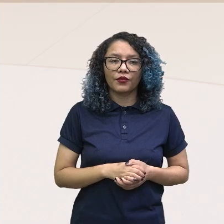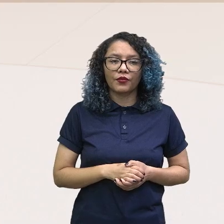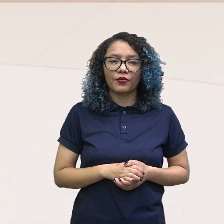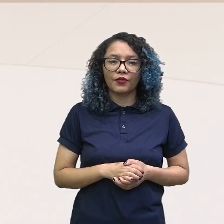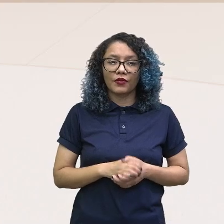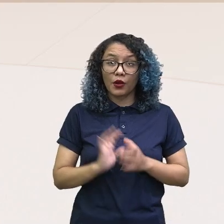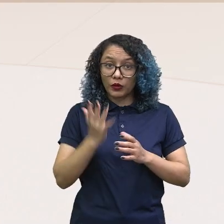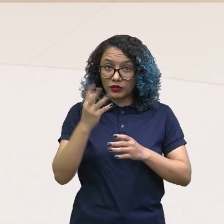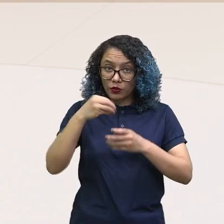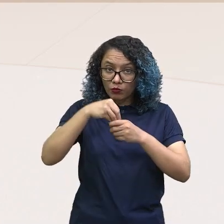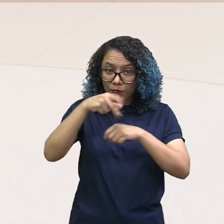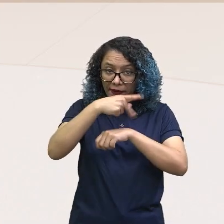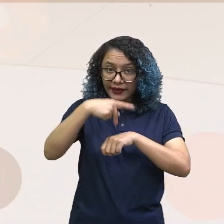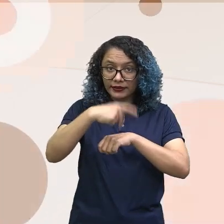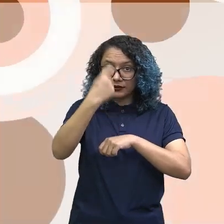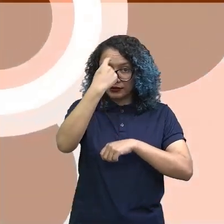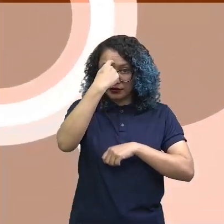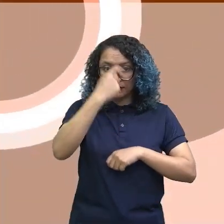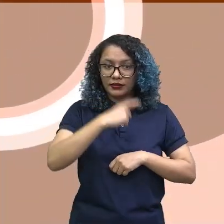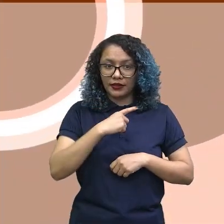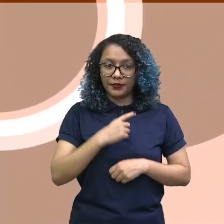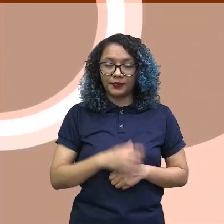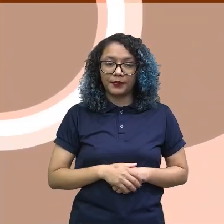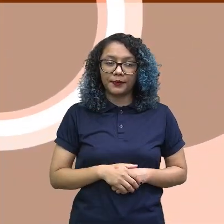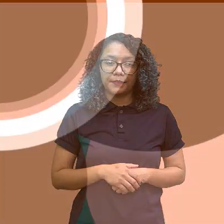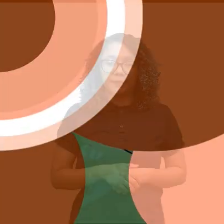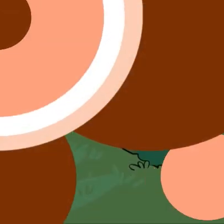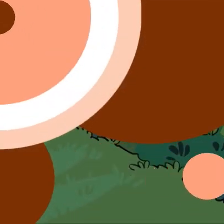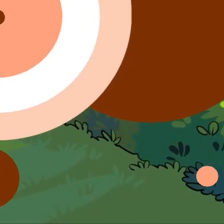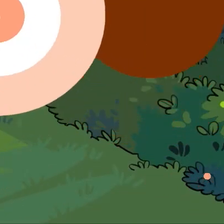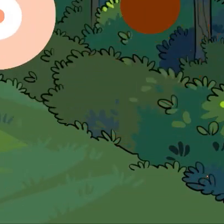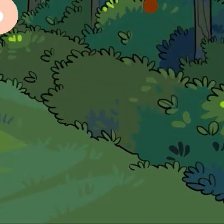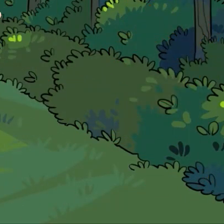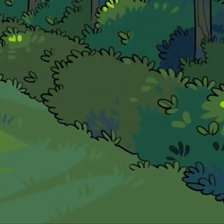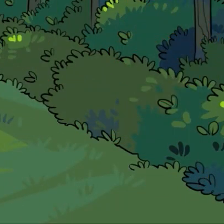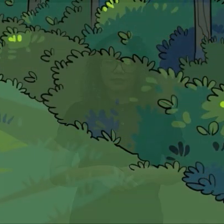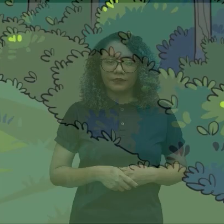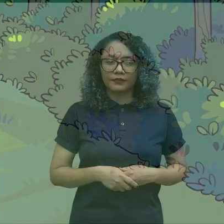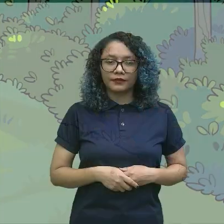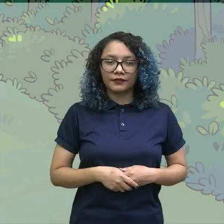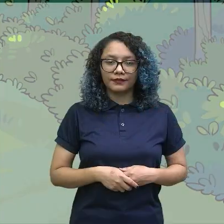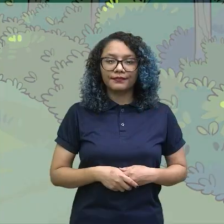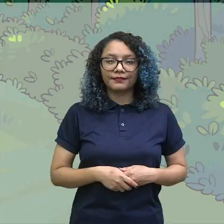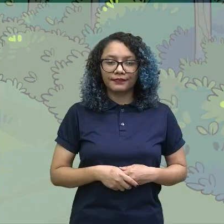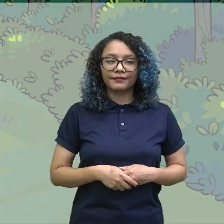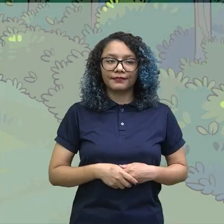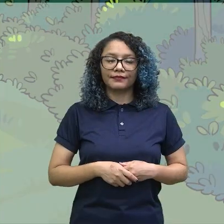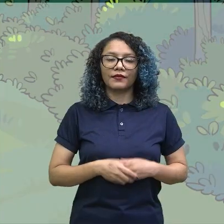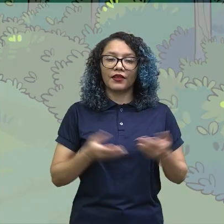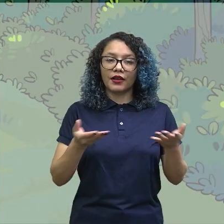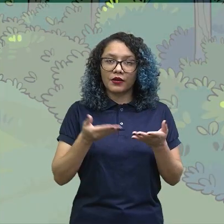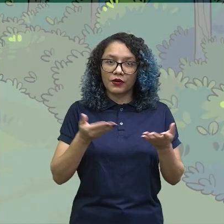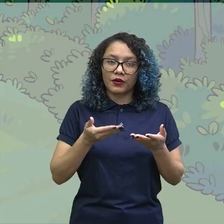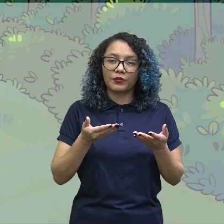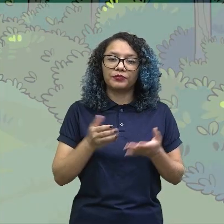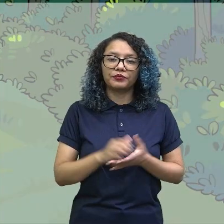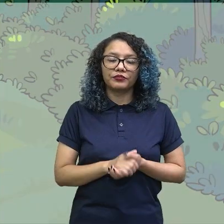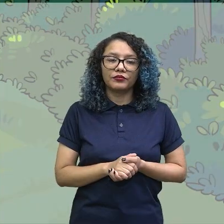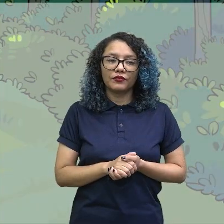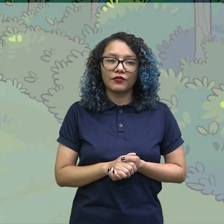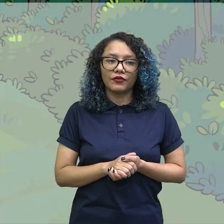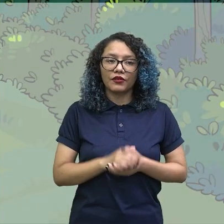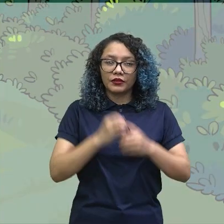certo? Muito bem, então nós vamos falar da